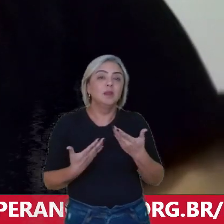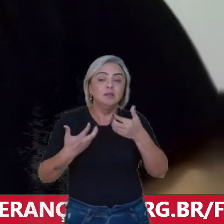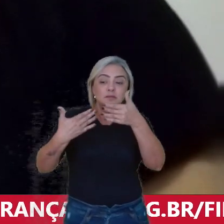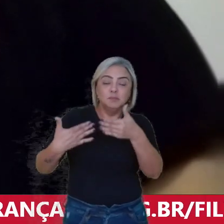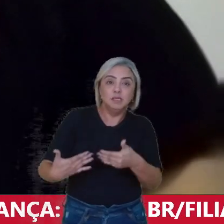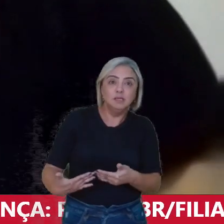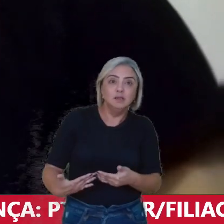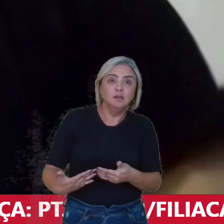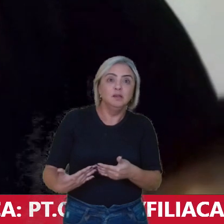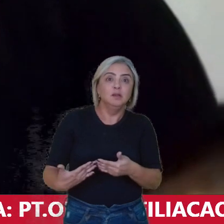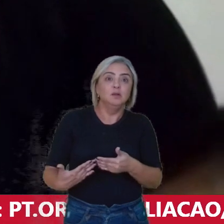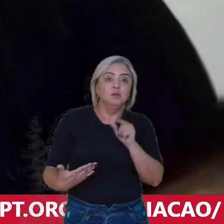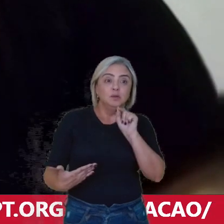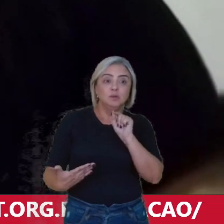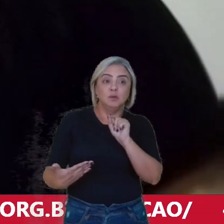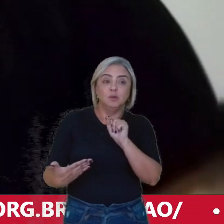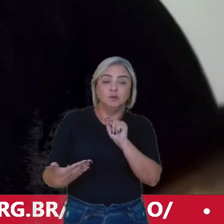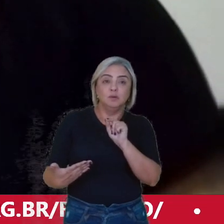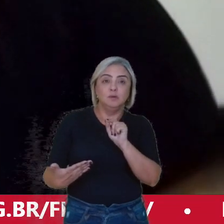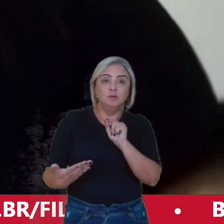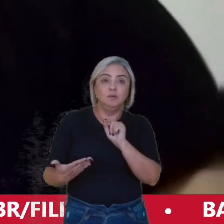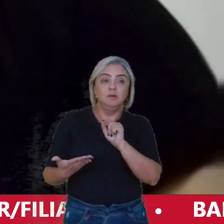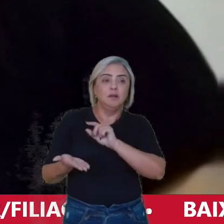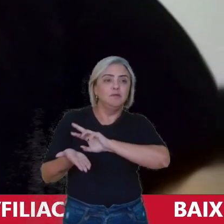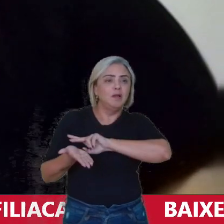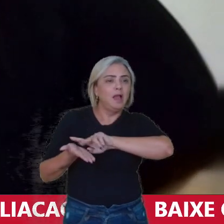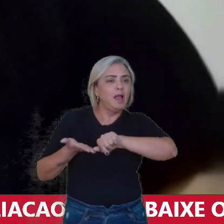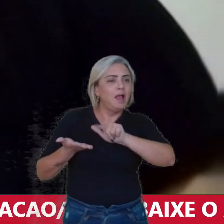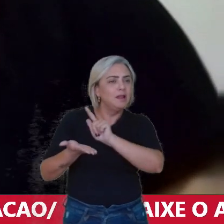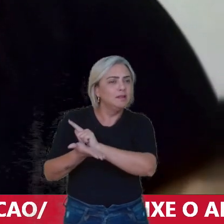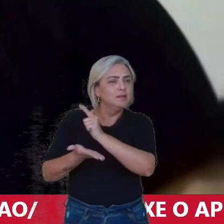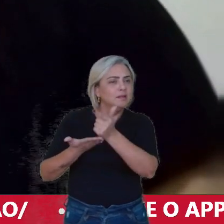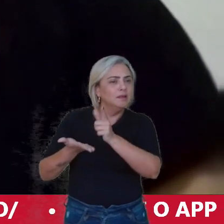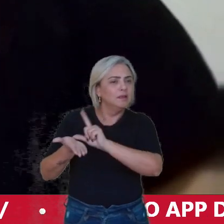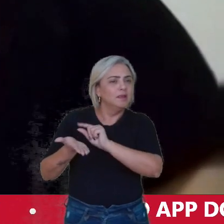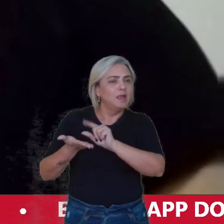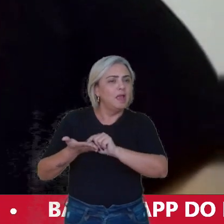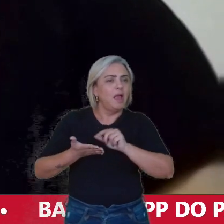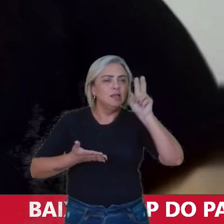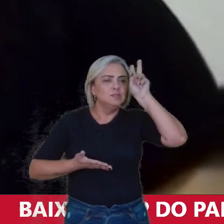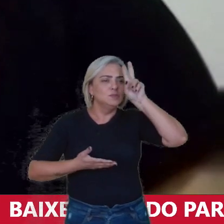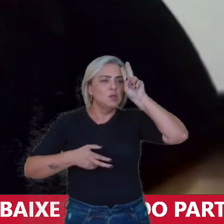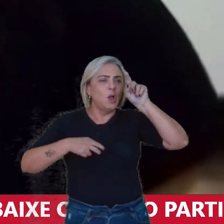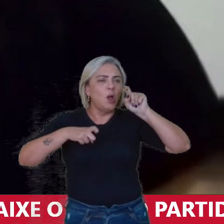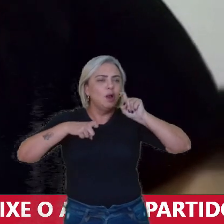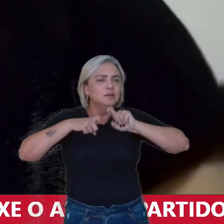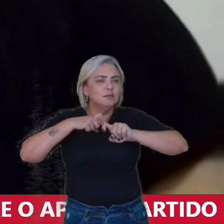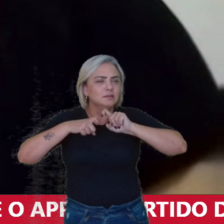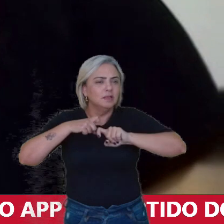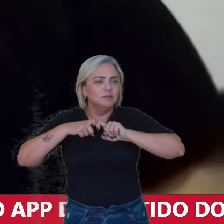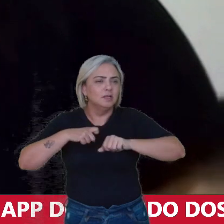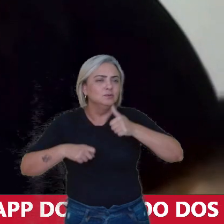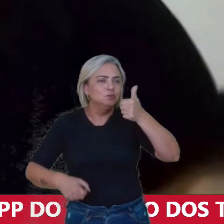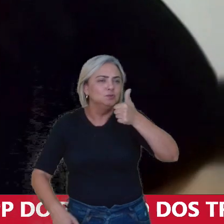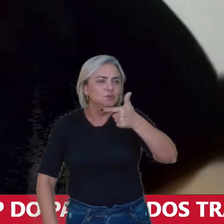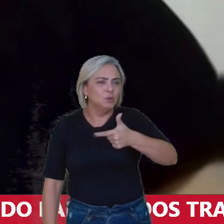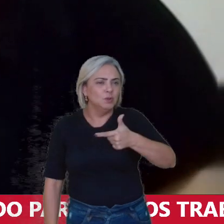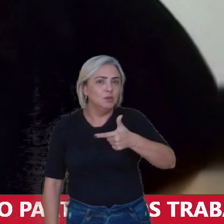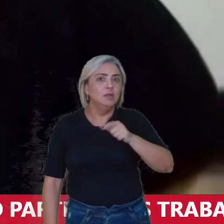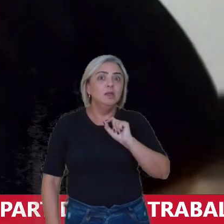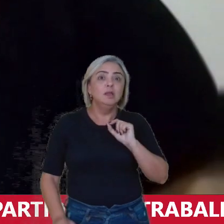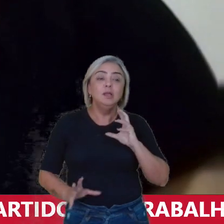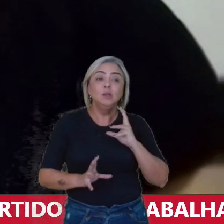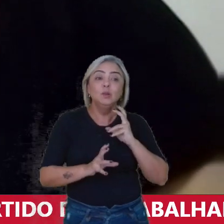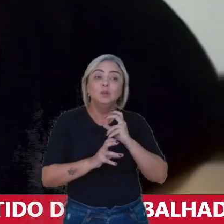bem nos seus vários compêndios sobre a história da sexualidade 1, a história da sexualidade 2, que